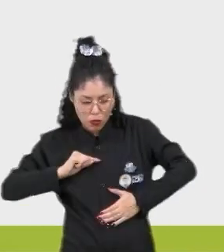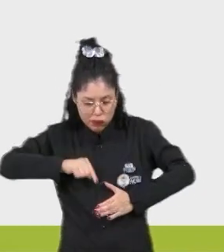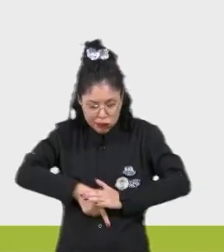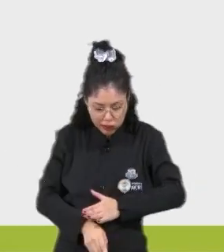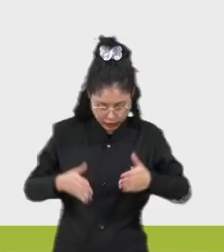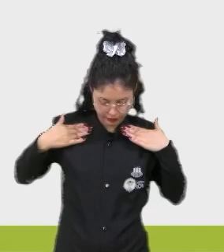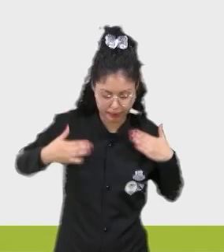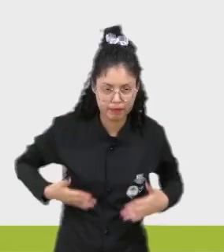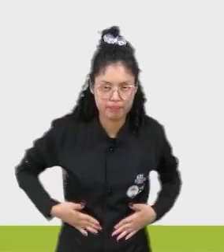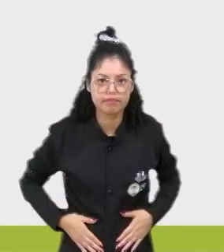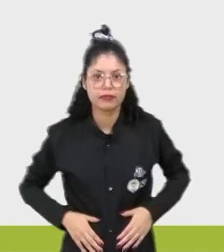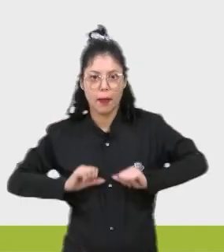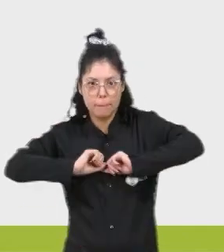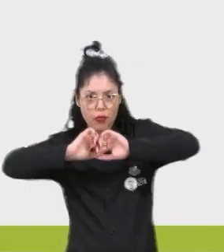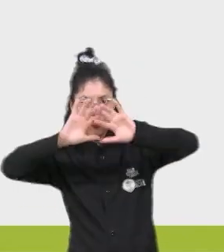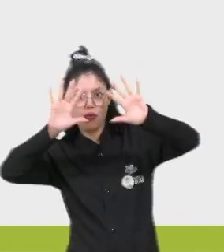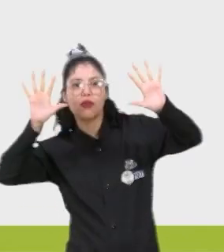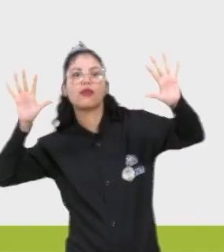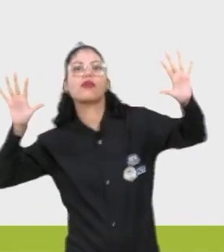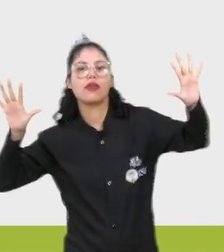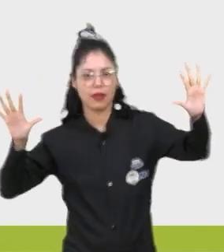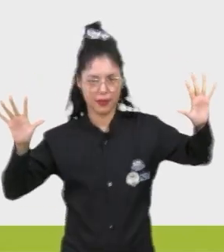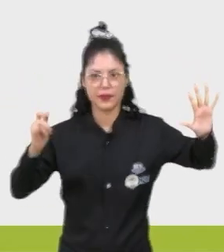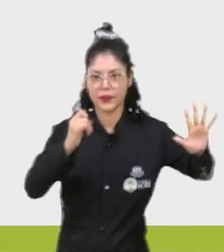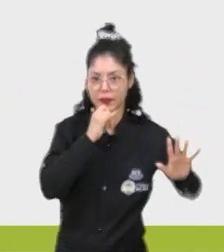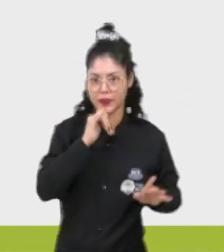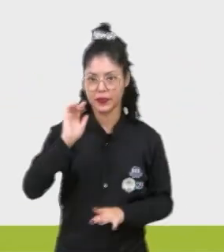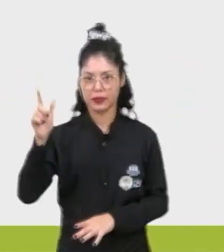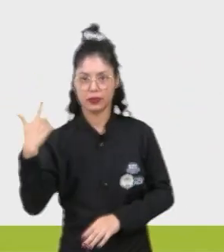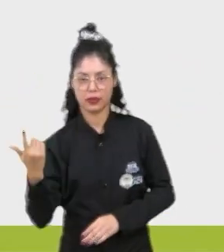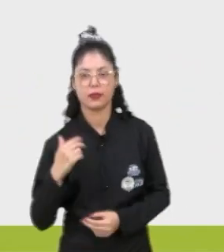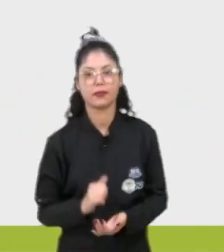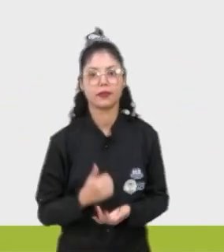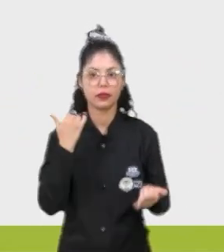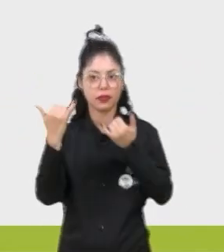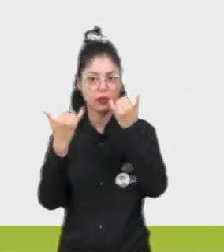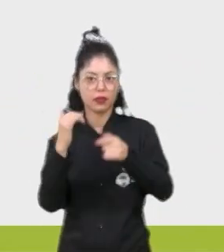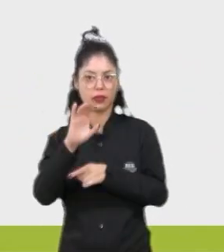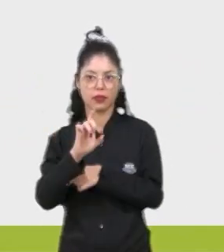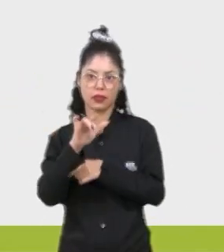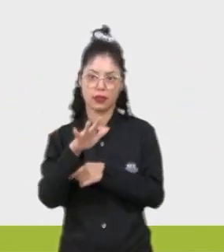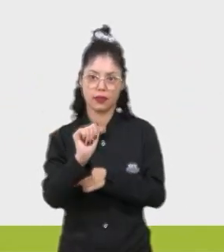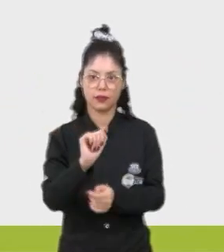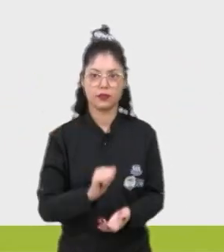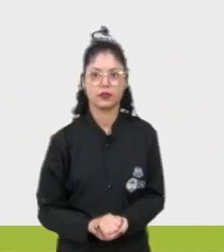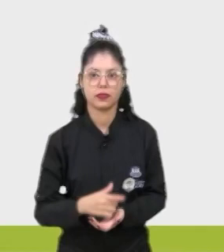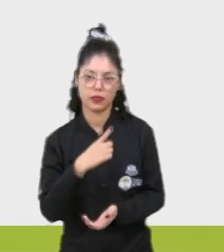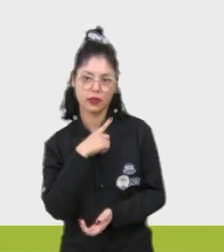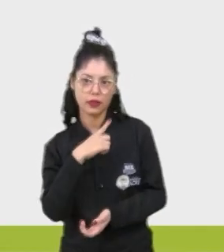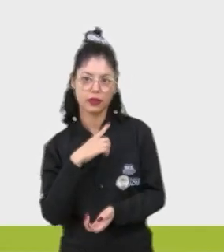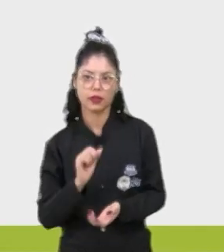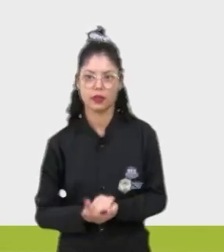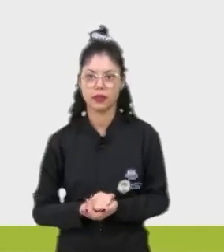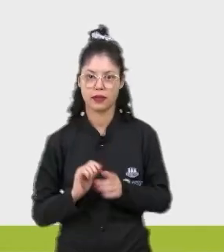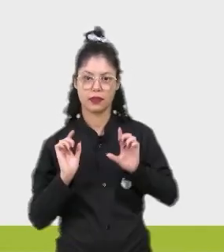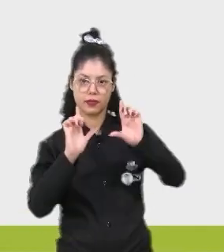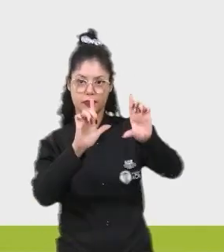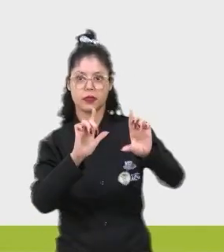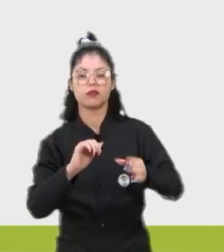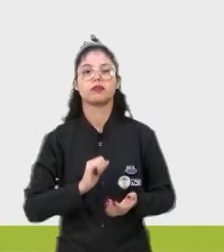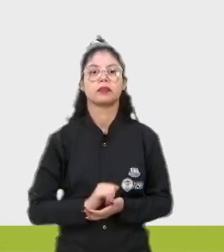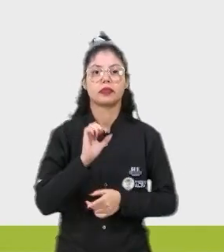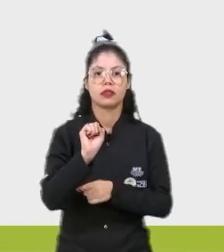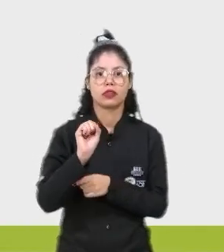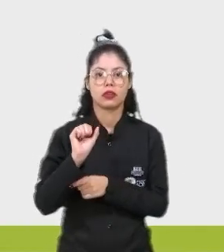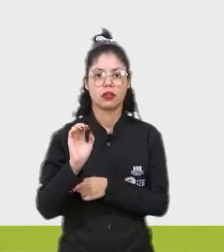seu corpo, né? Um outro exemplo também, para quem já assistiu aí o programa da Eliane em algum momento, existia um quadro, né, lá da